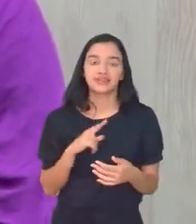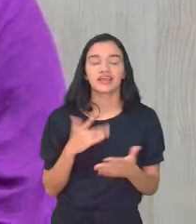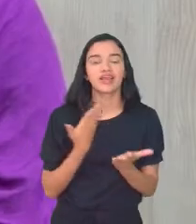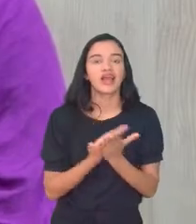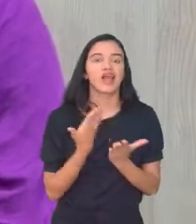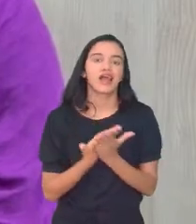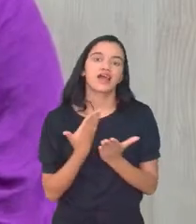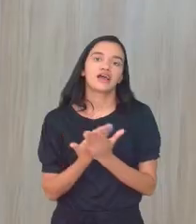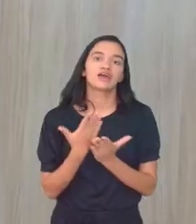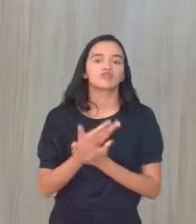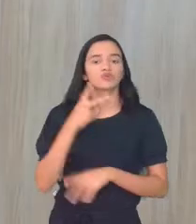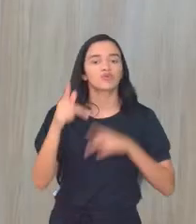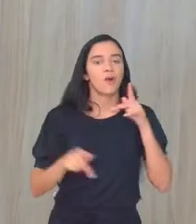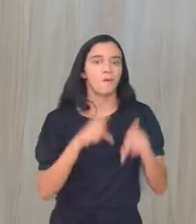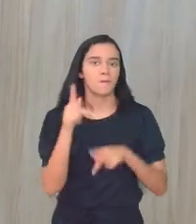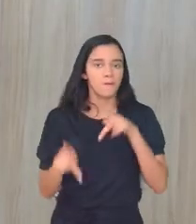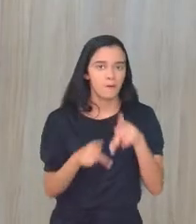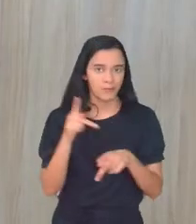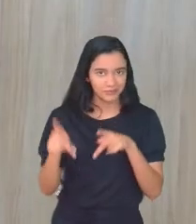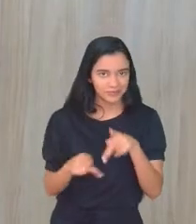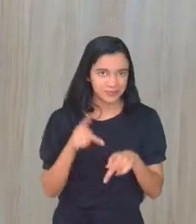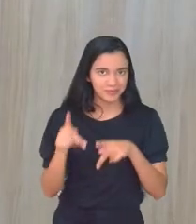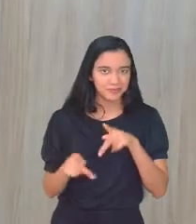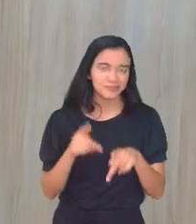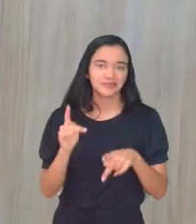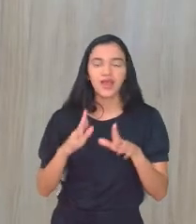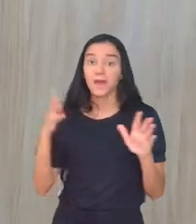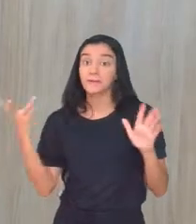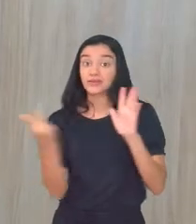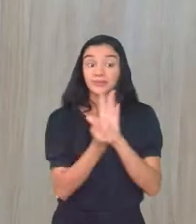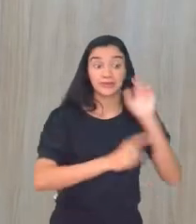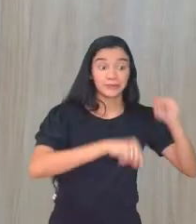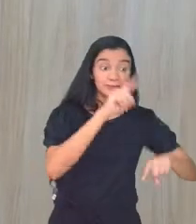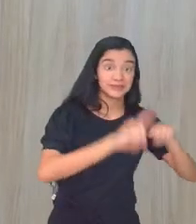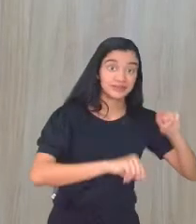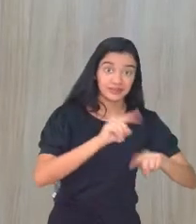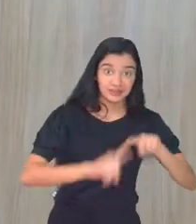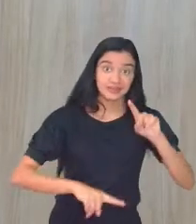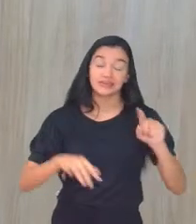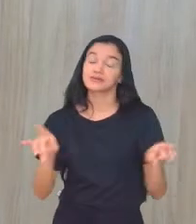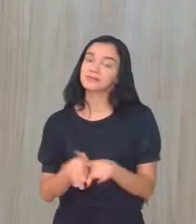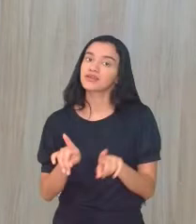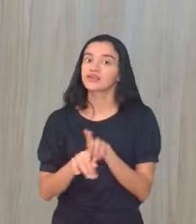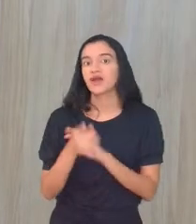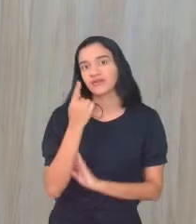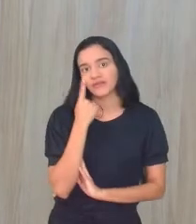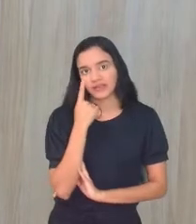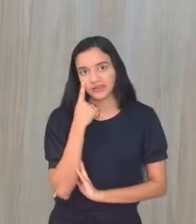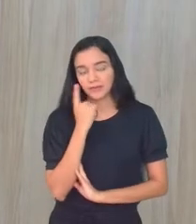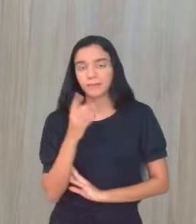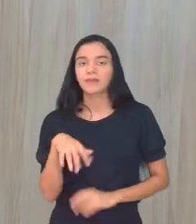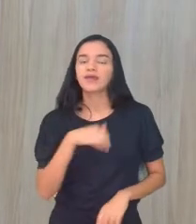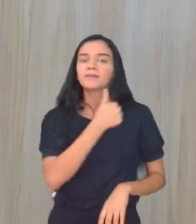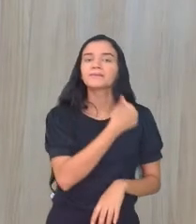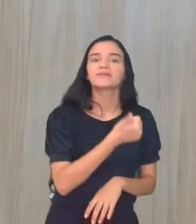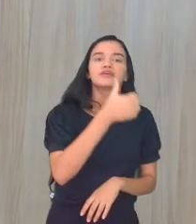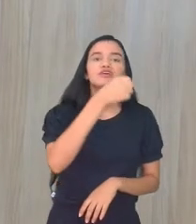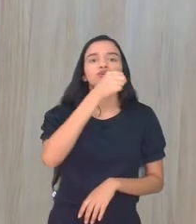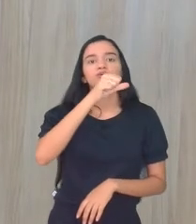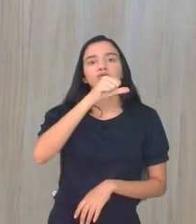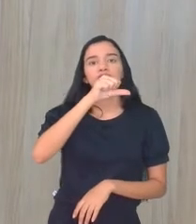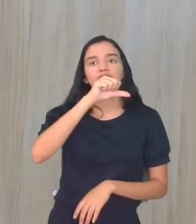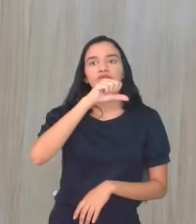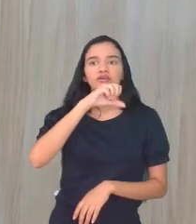sobre cultura popular. Né? Exatamente. Patrimônio material e imaterial. Aí vejam, em